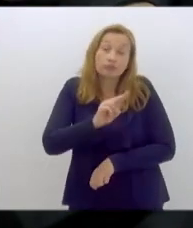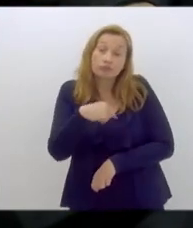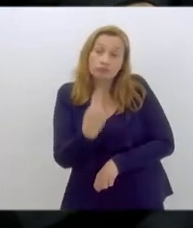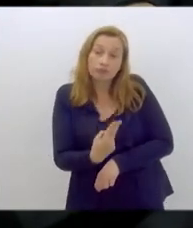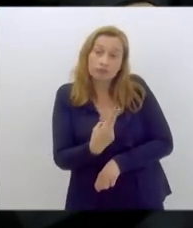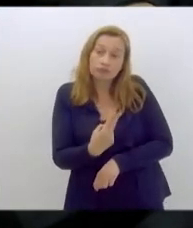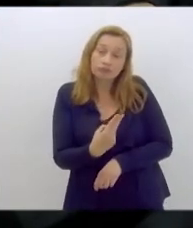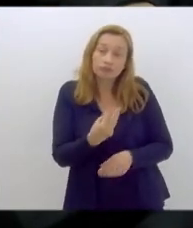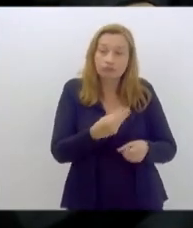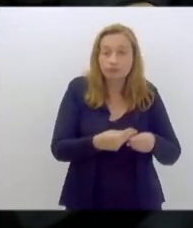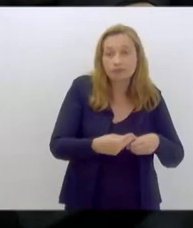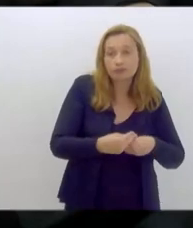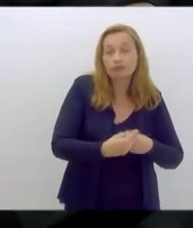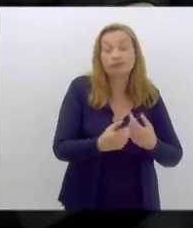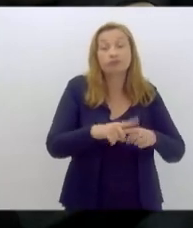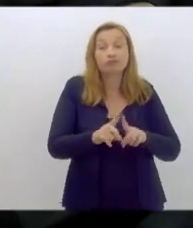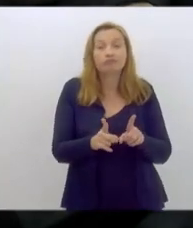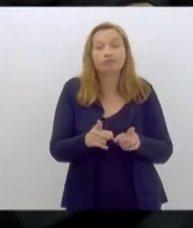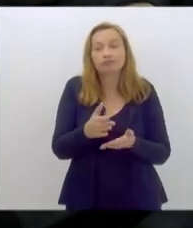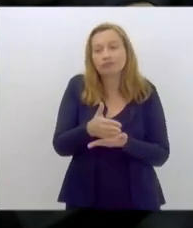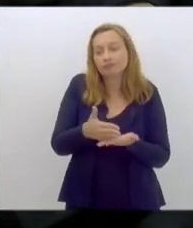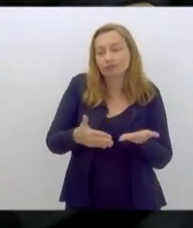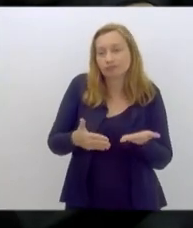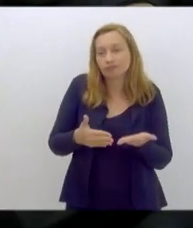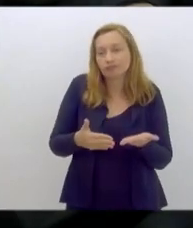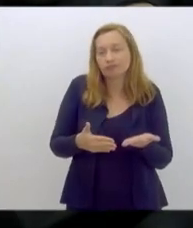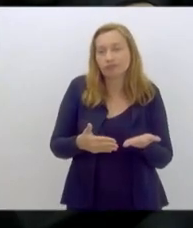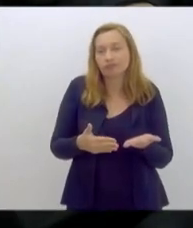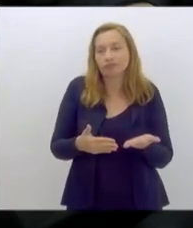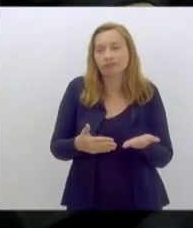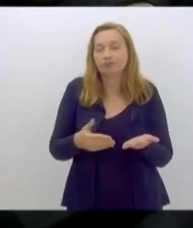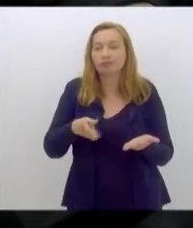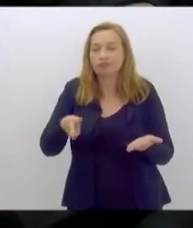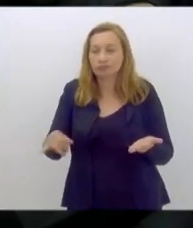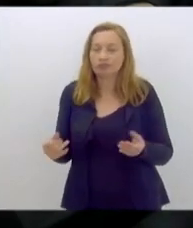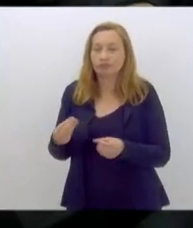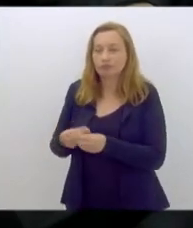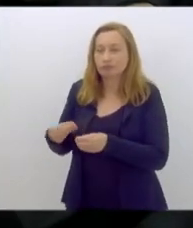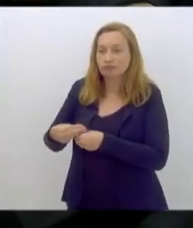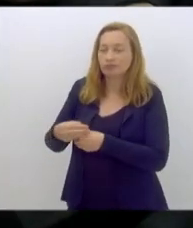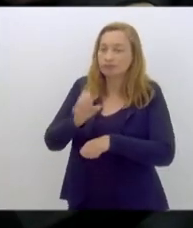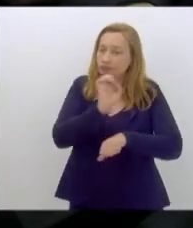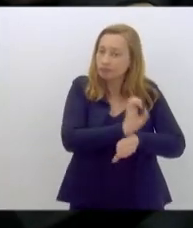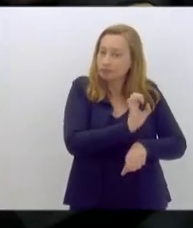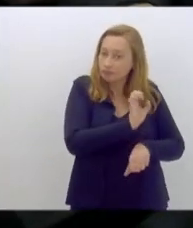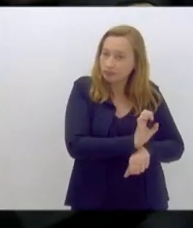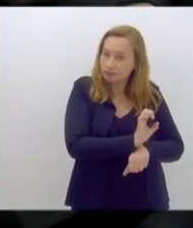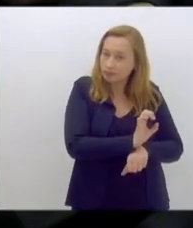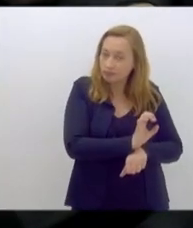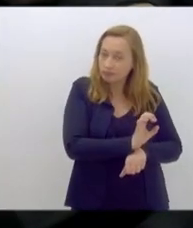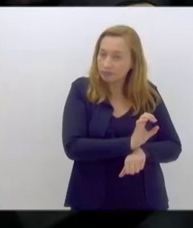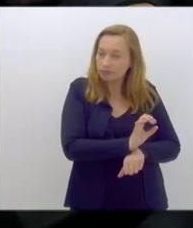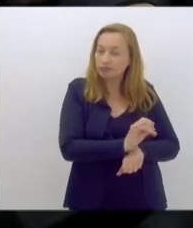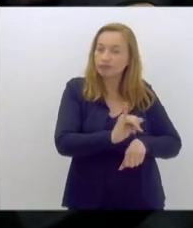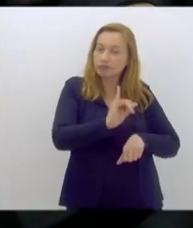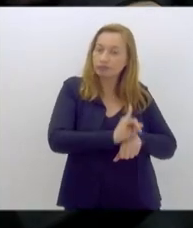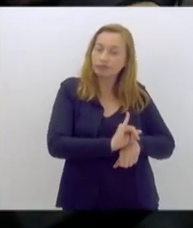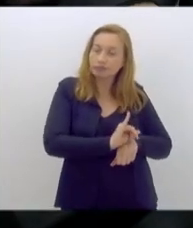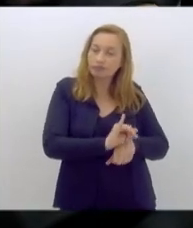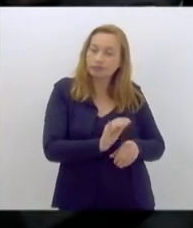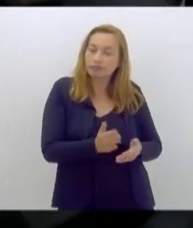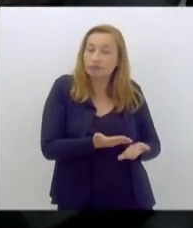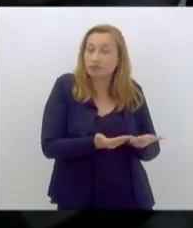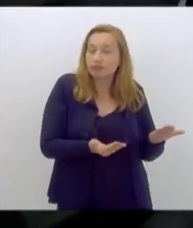iriam para os municípios mas parte disso vai para os municípios então o Estado enquanto doente ele acaba compensando